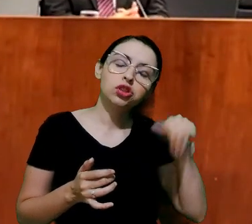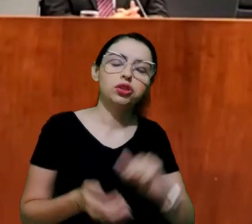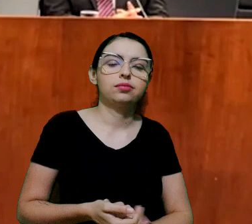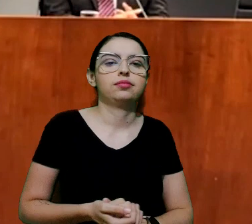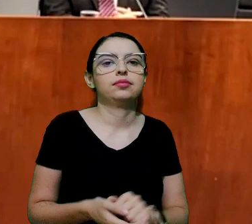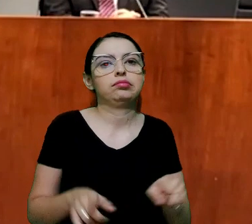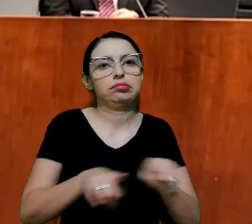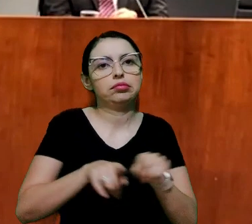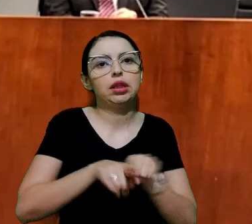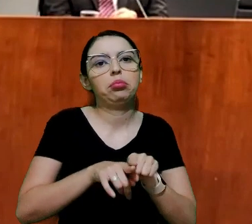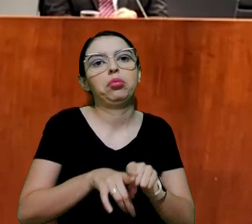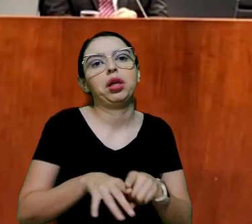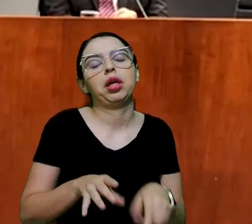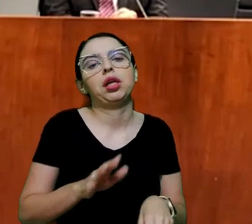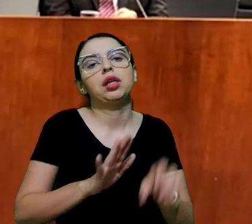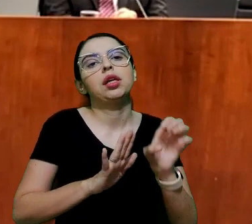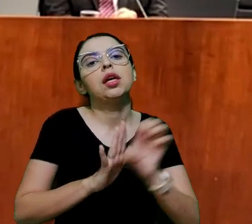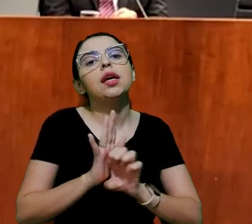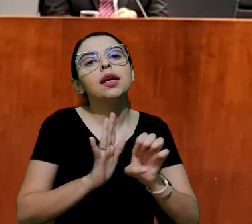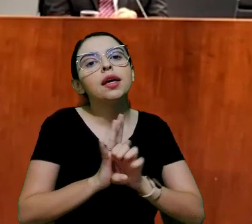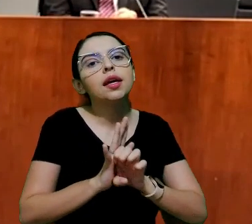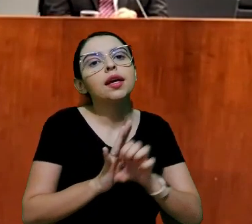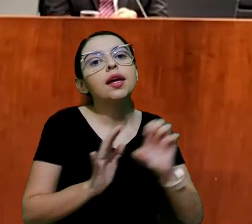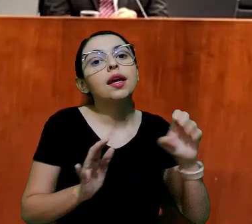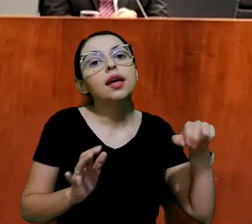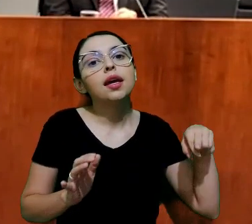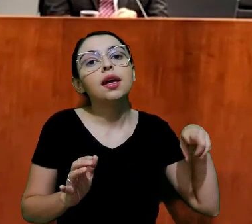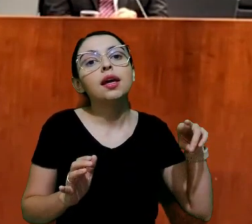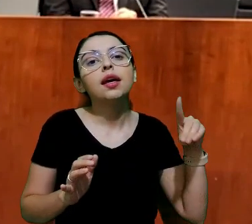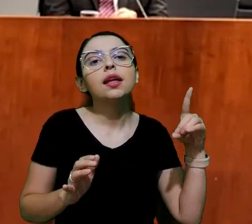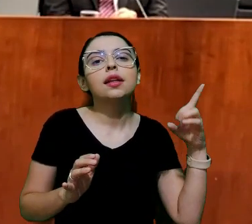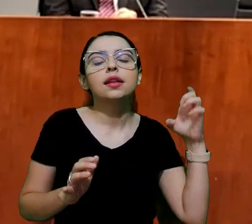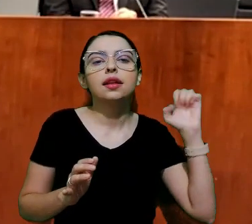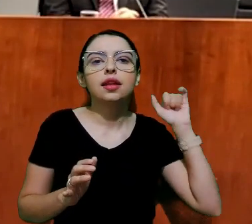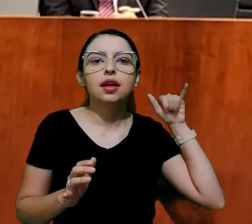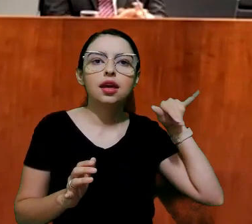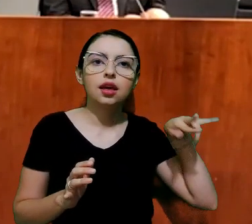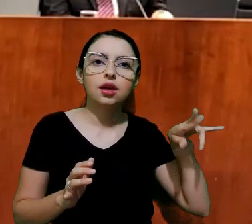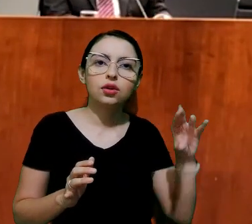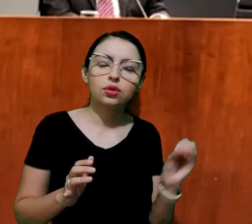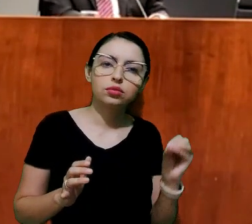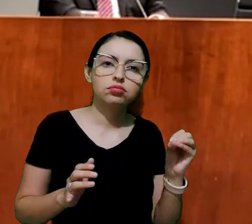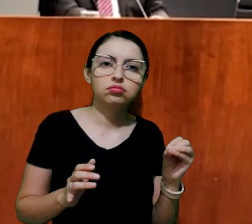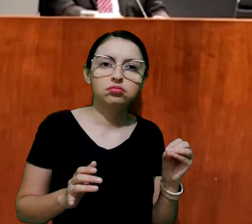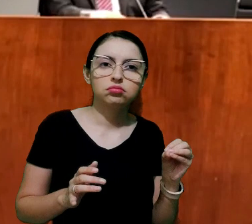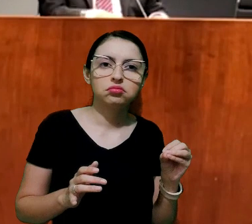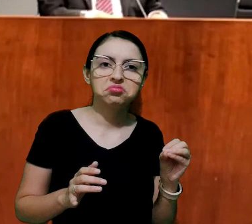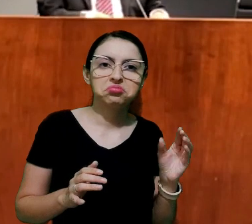considerado herdeiro. Agora, eu pergunto, o Supremo não respondeu.